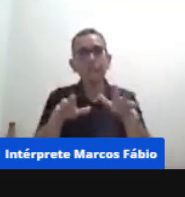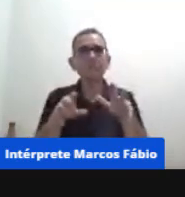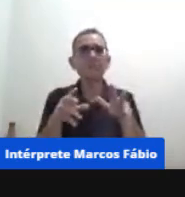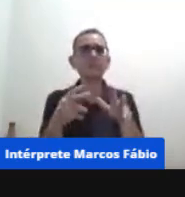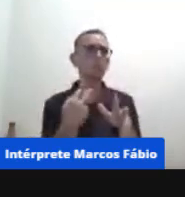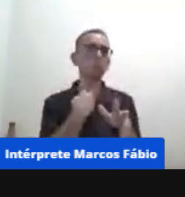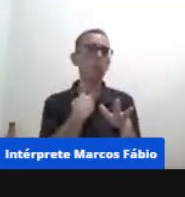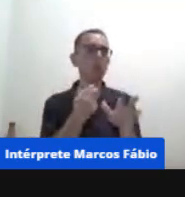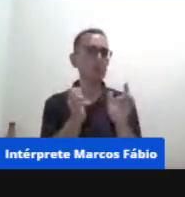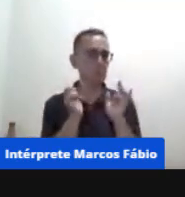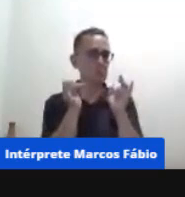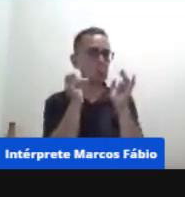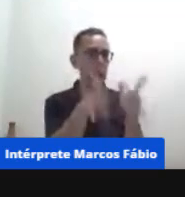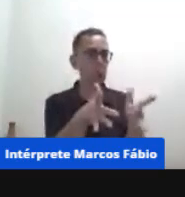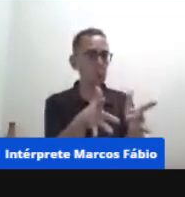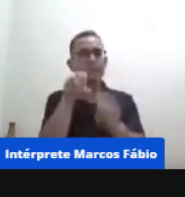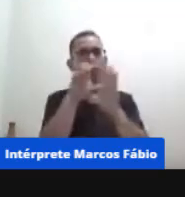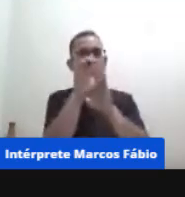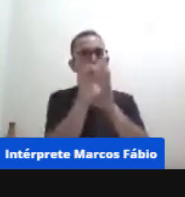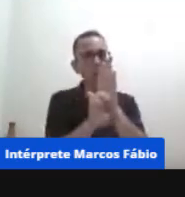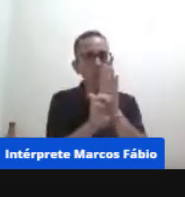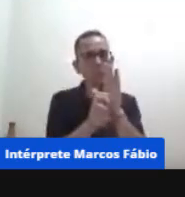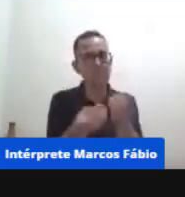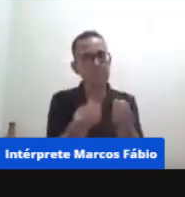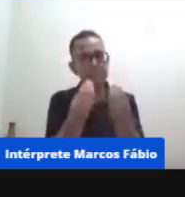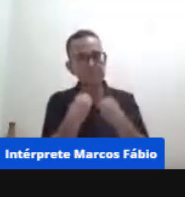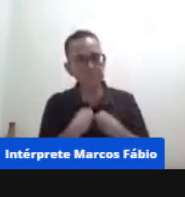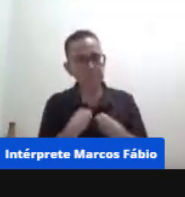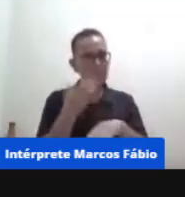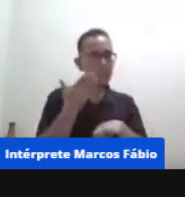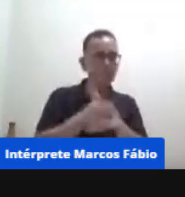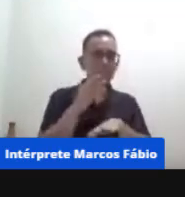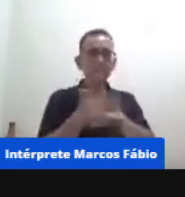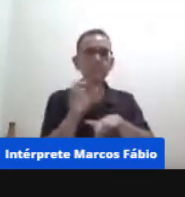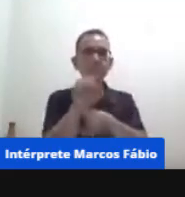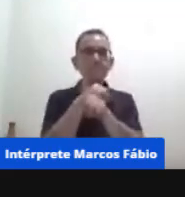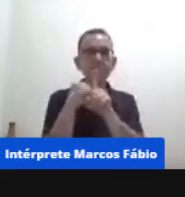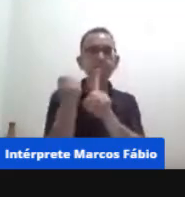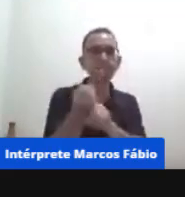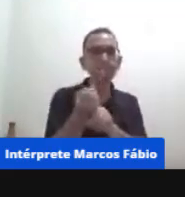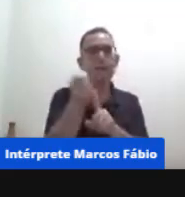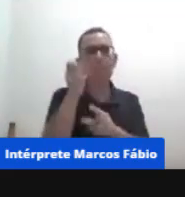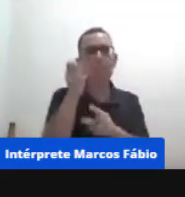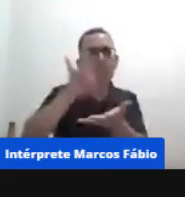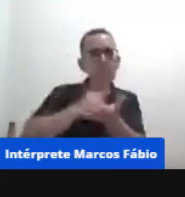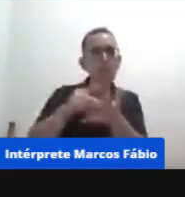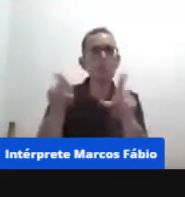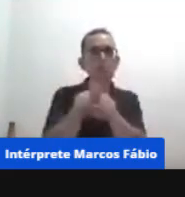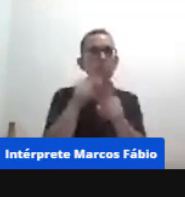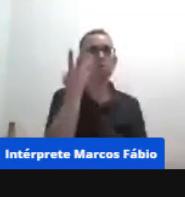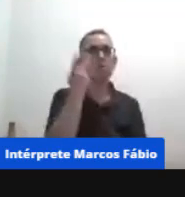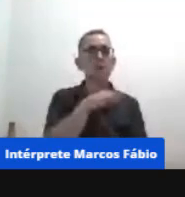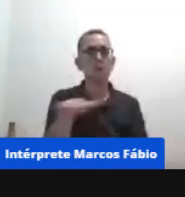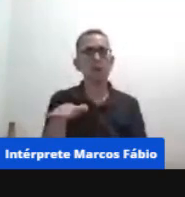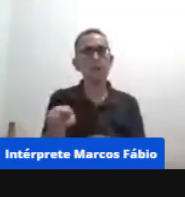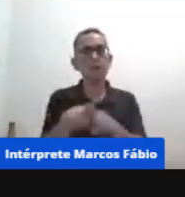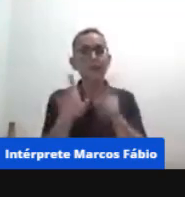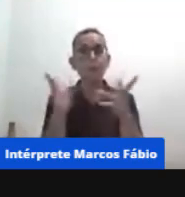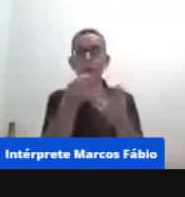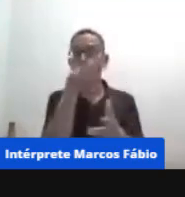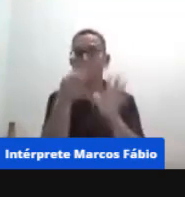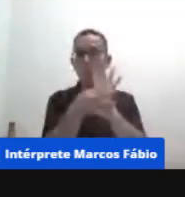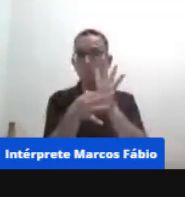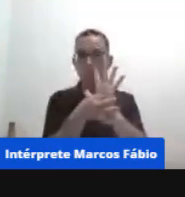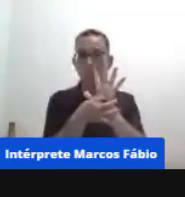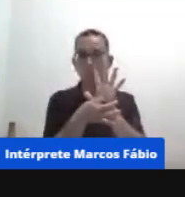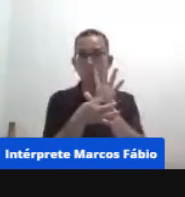desenvolvimento, que a gente não pode deixar de criar. Esse conteúdo traz para a gente essas habilidades sociais que são significativas